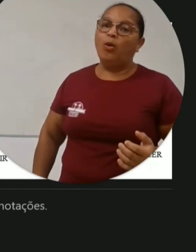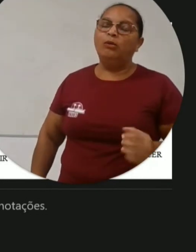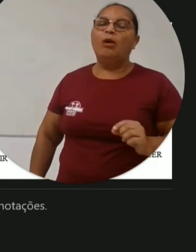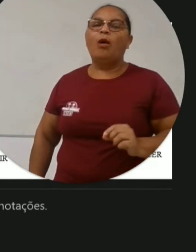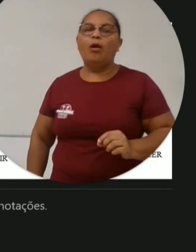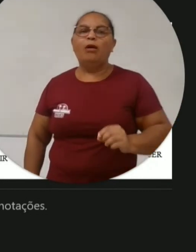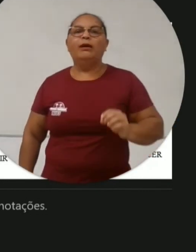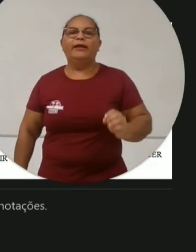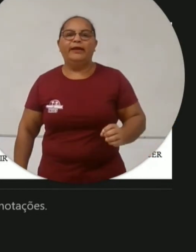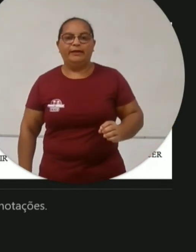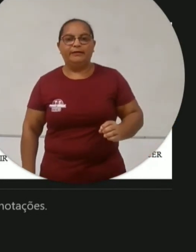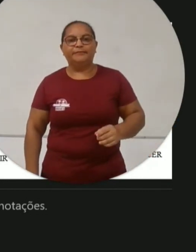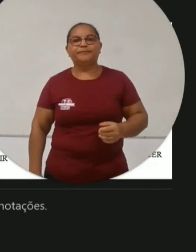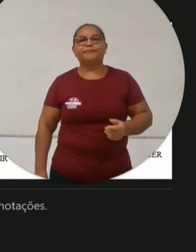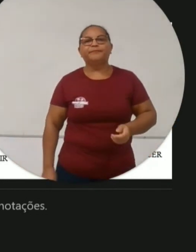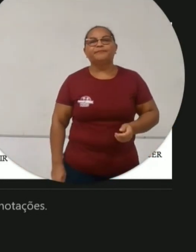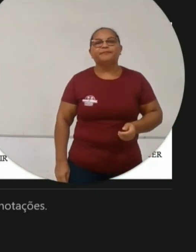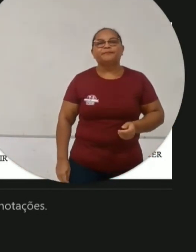OR.